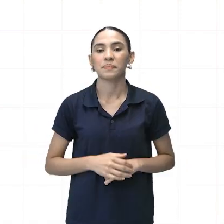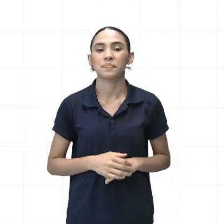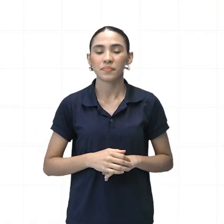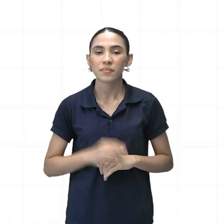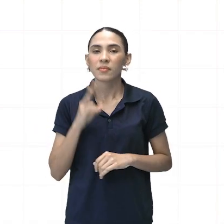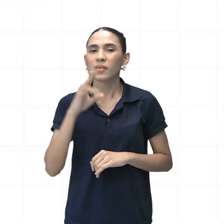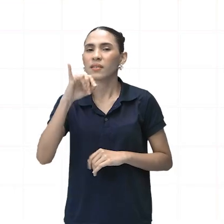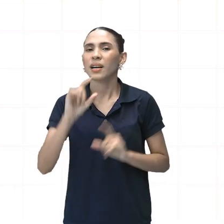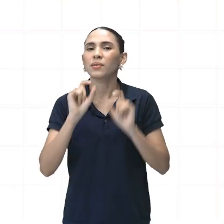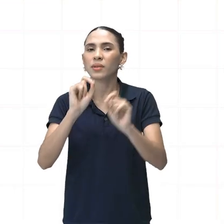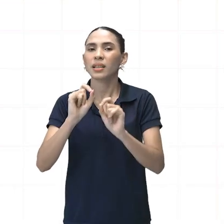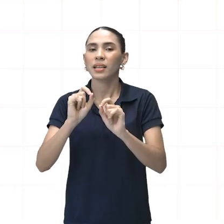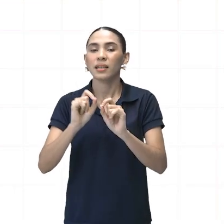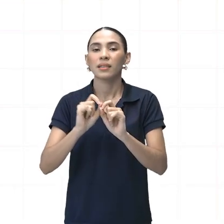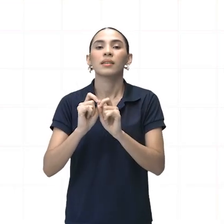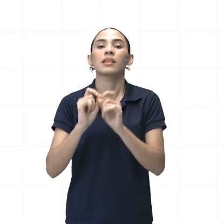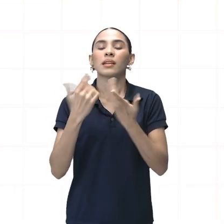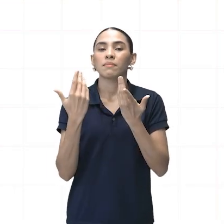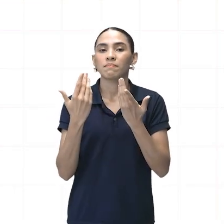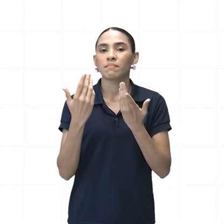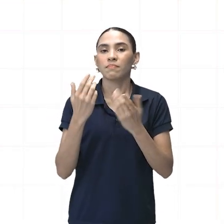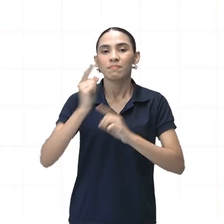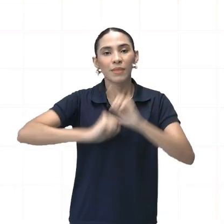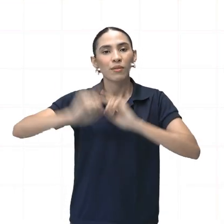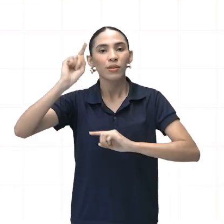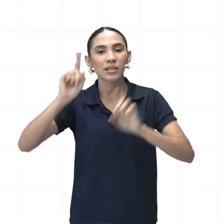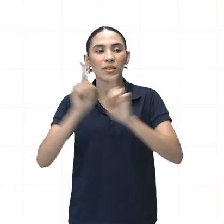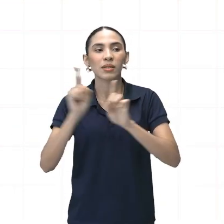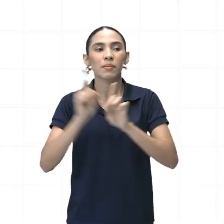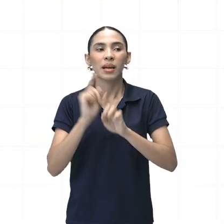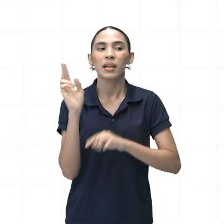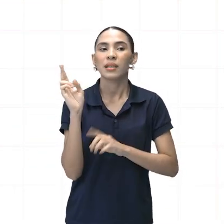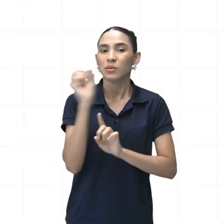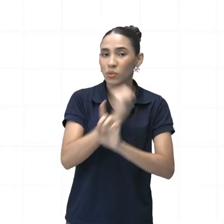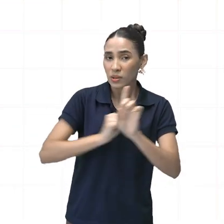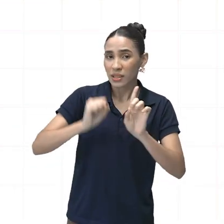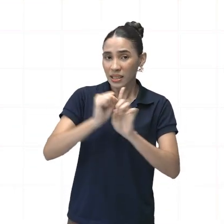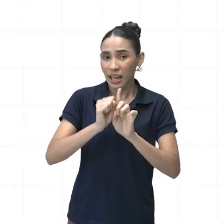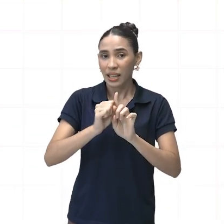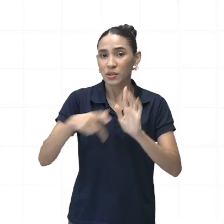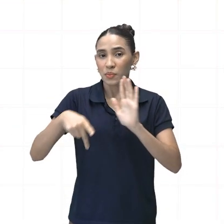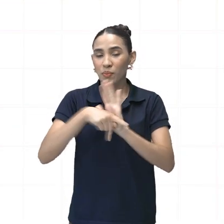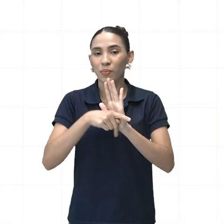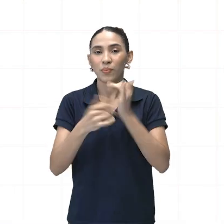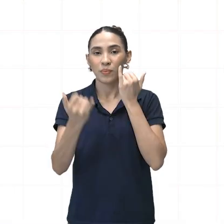informacional, que vai ser essa emergência aí da sociedade da